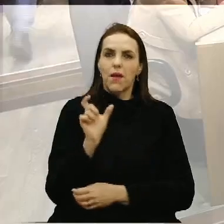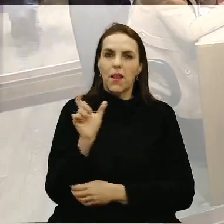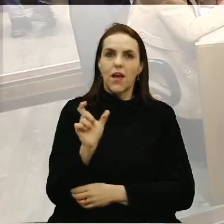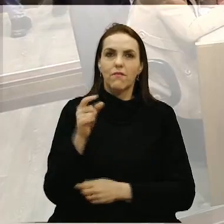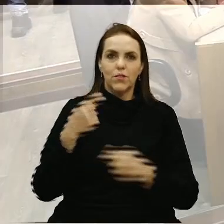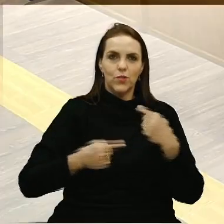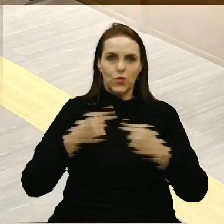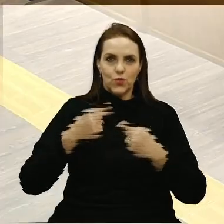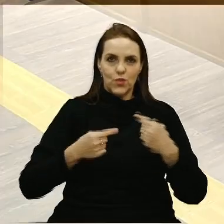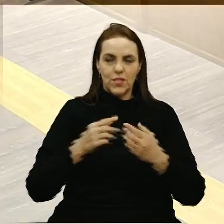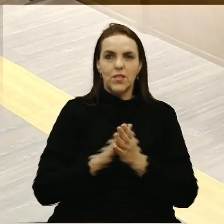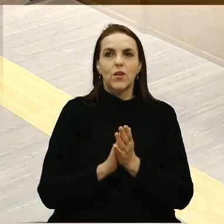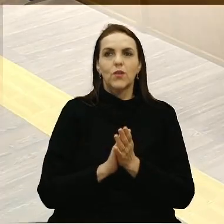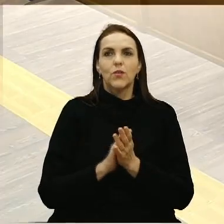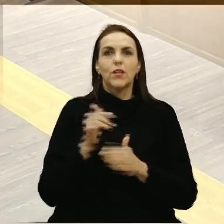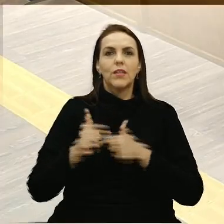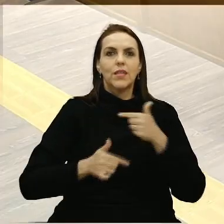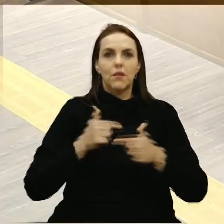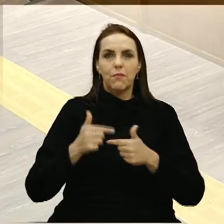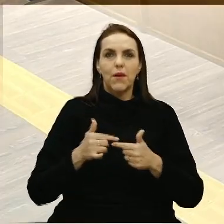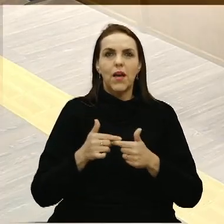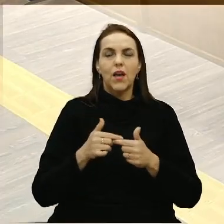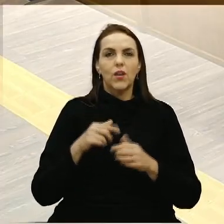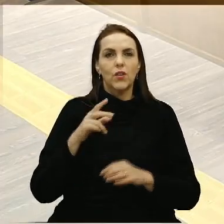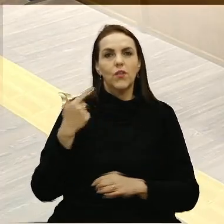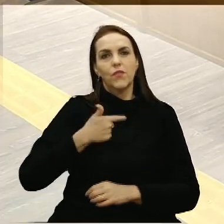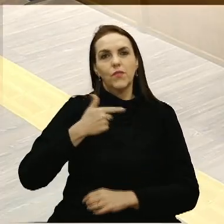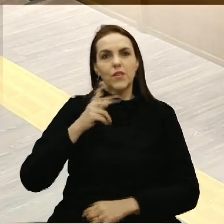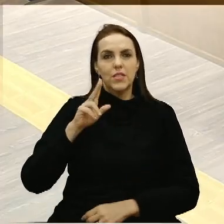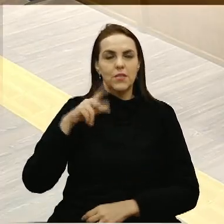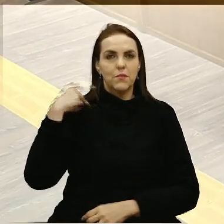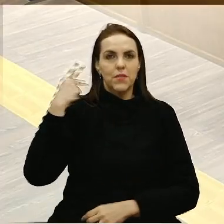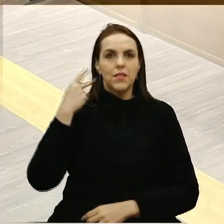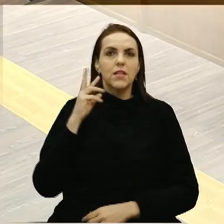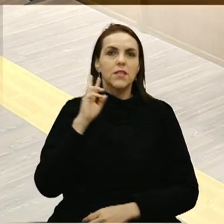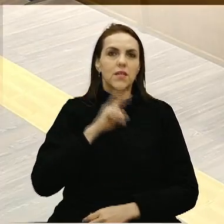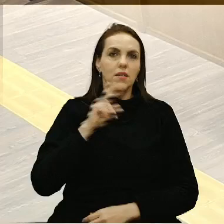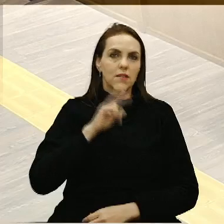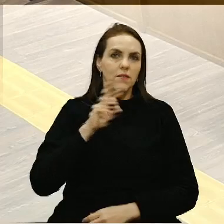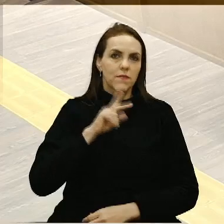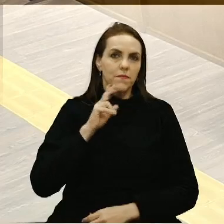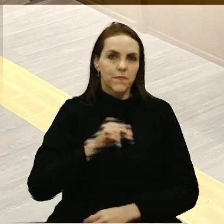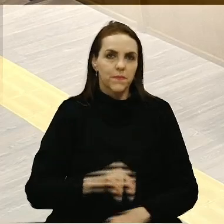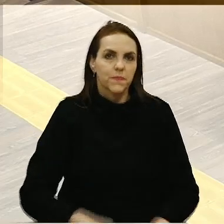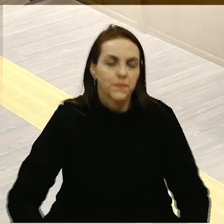aqui a condução dos trabalhos ao nosso segundo vice-presidente, vereador Renato Oliveira.